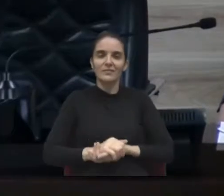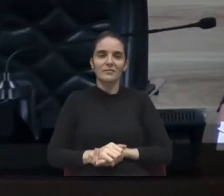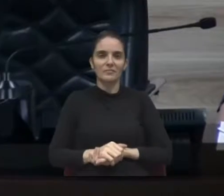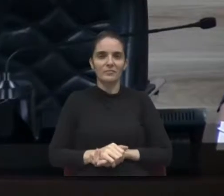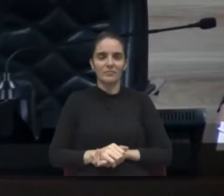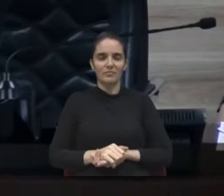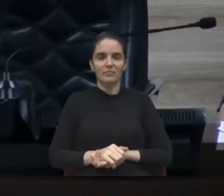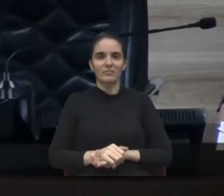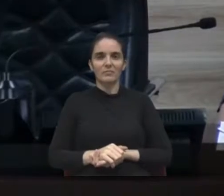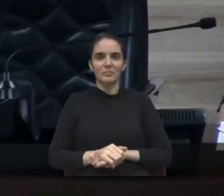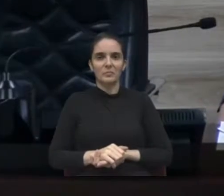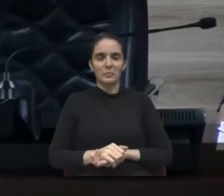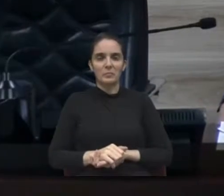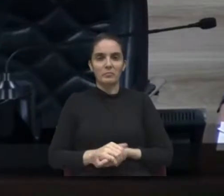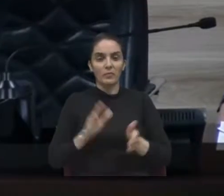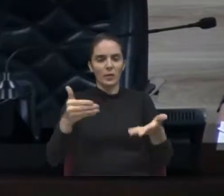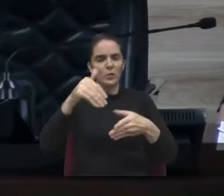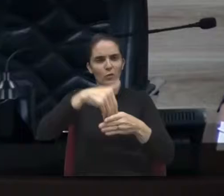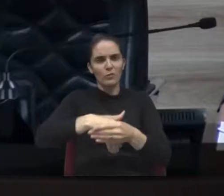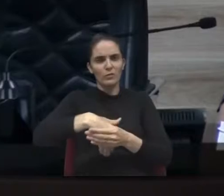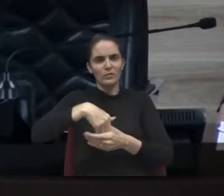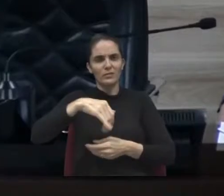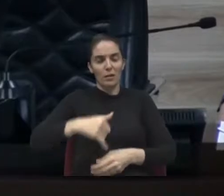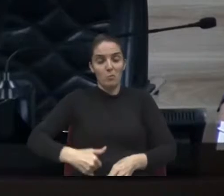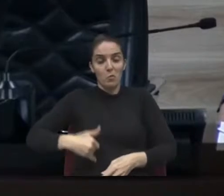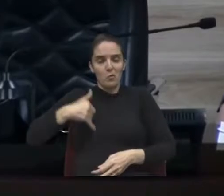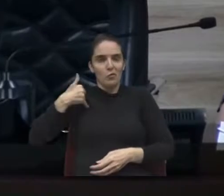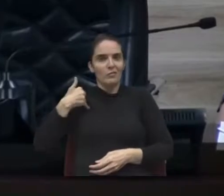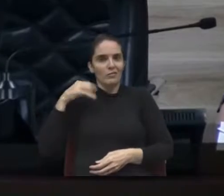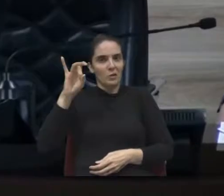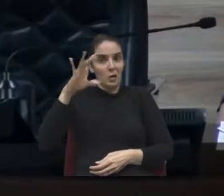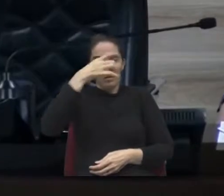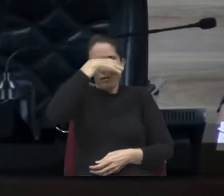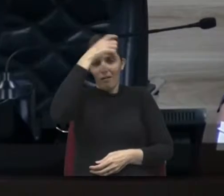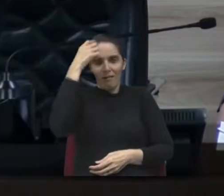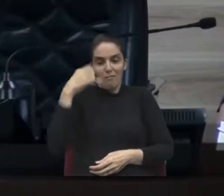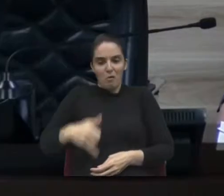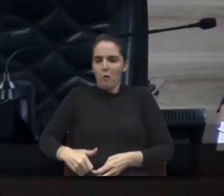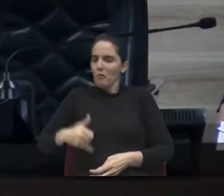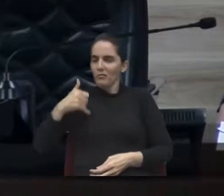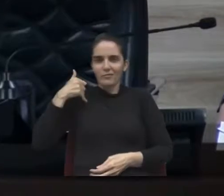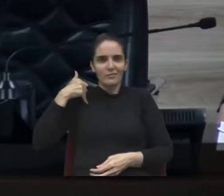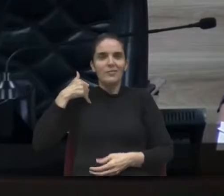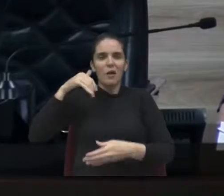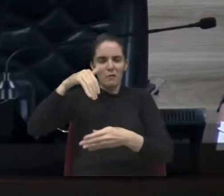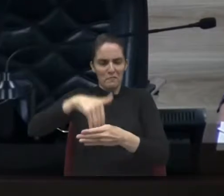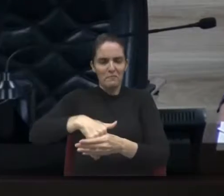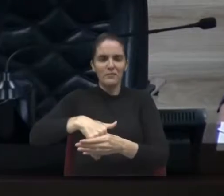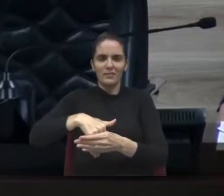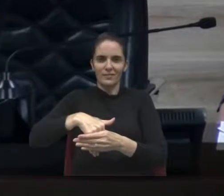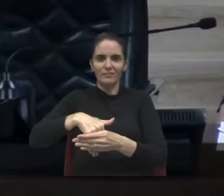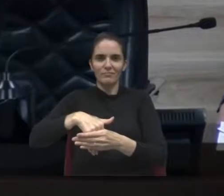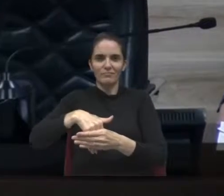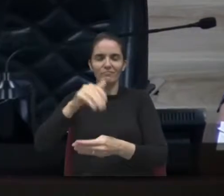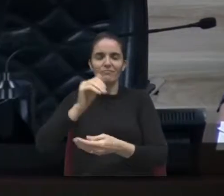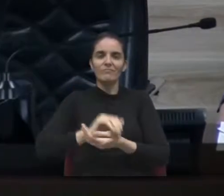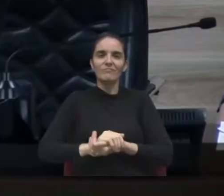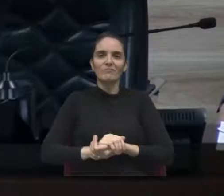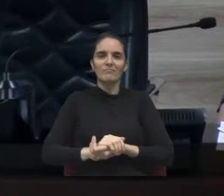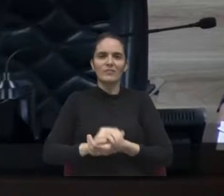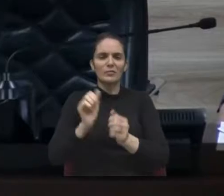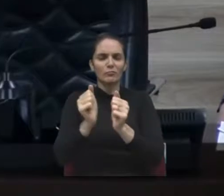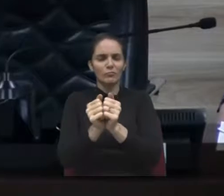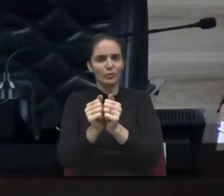hoje nós votamos com muito orgulho. Eu me sinto orgulhoso de poder votar e ter participado